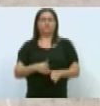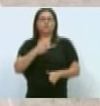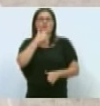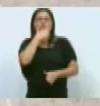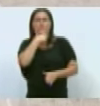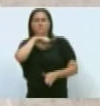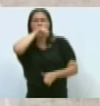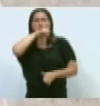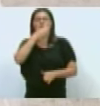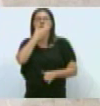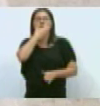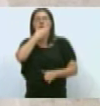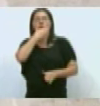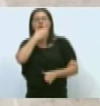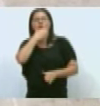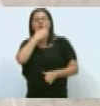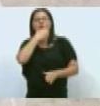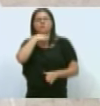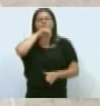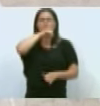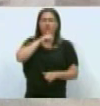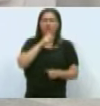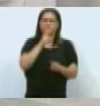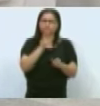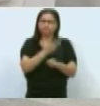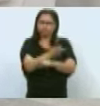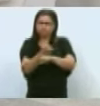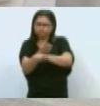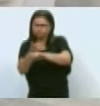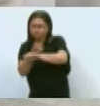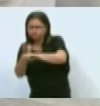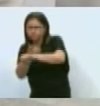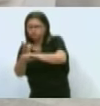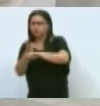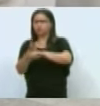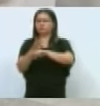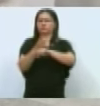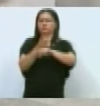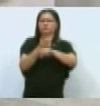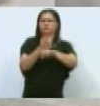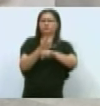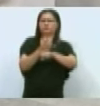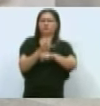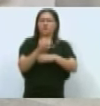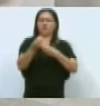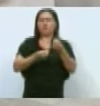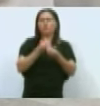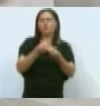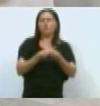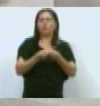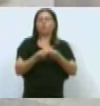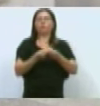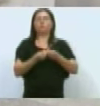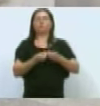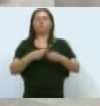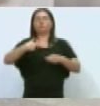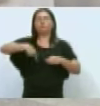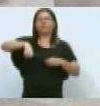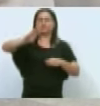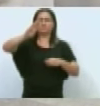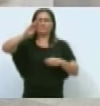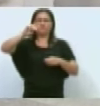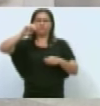nós fizemos, né. É, já fomos para atrás em Bauru para fazer o